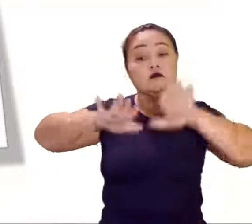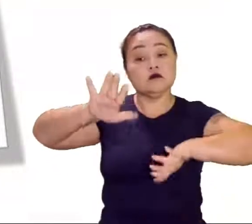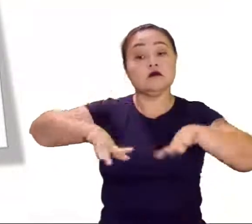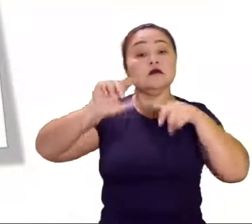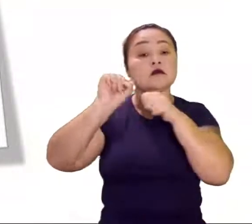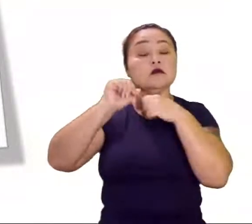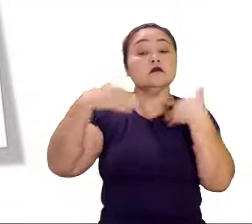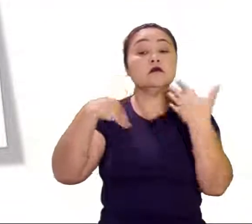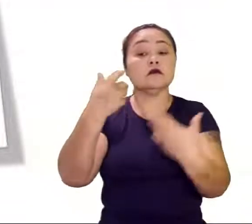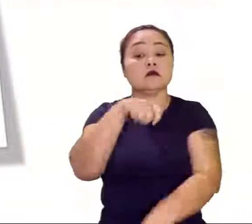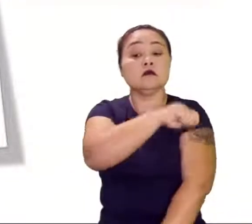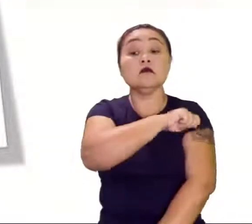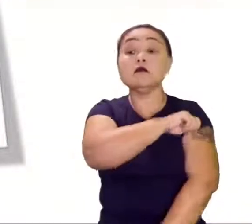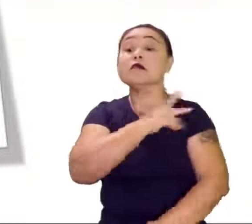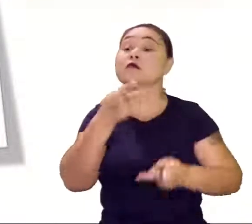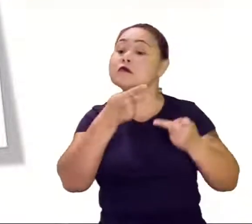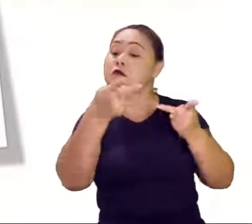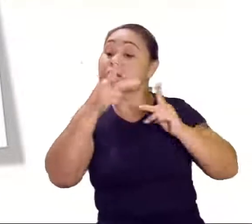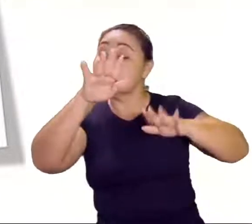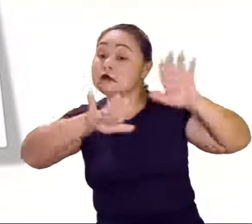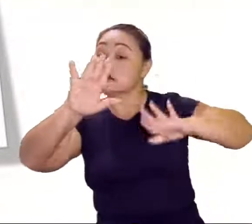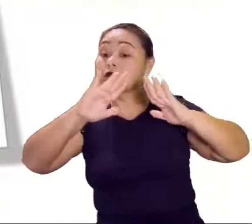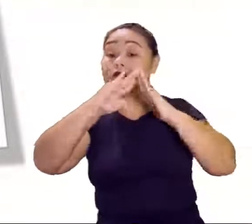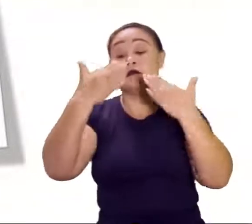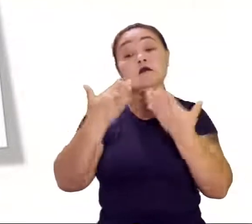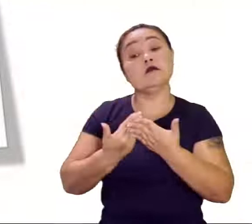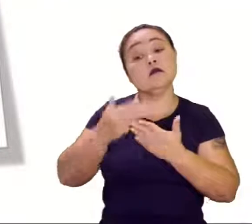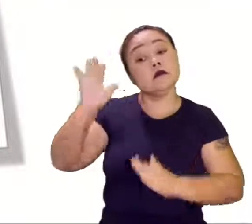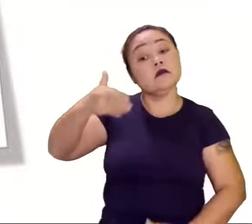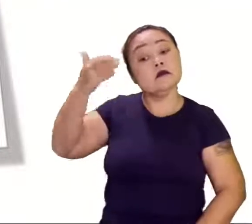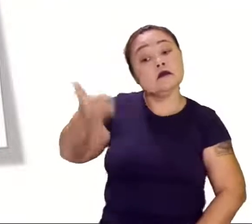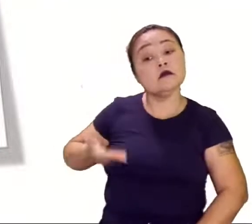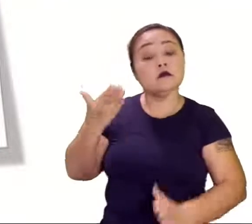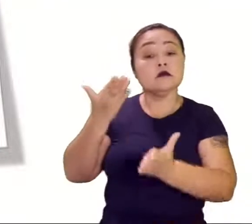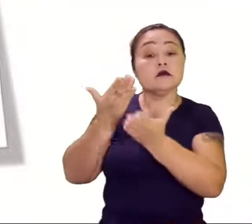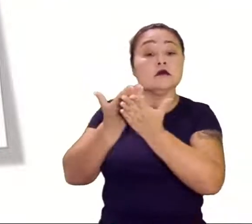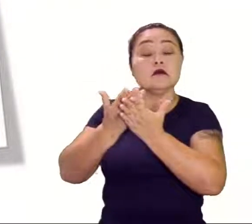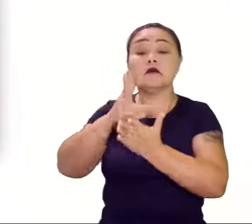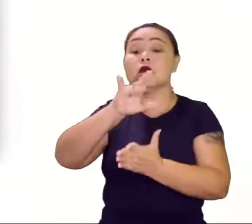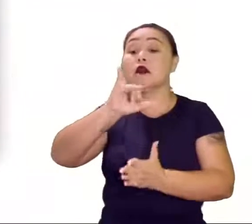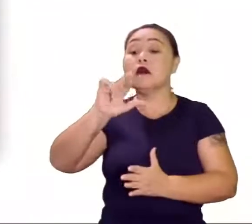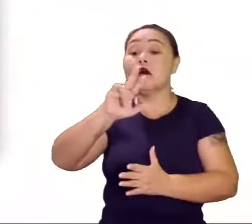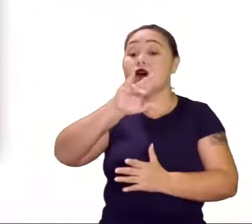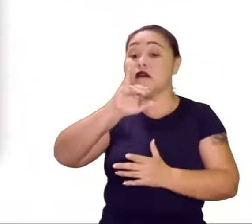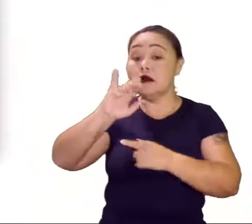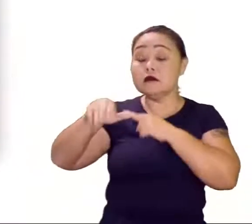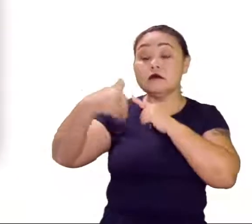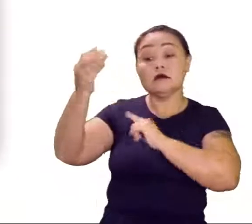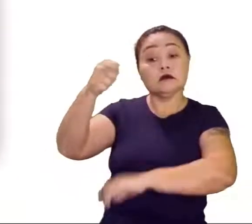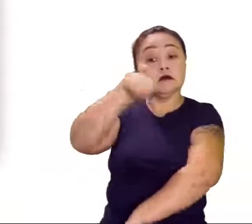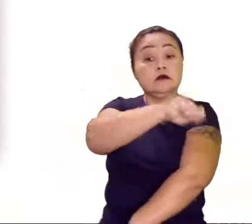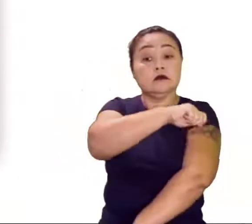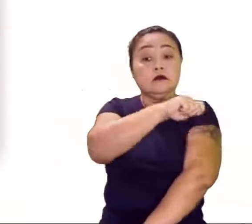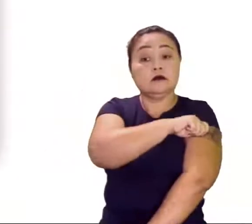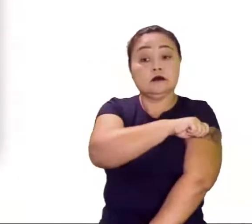alunos, visitamos algumas escolas. Então, o oferecimento da aula de hoje vai para os alunos da